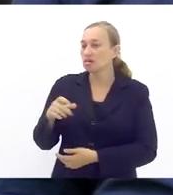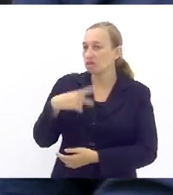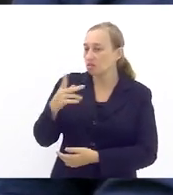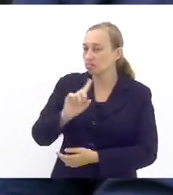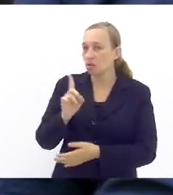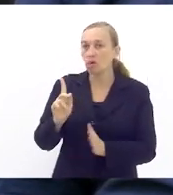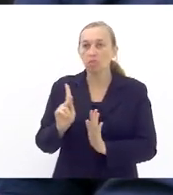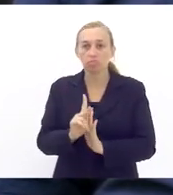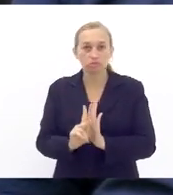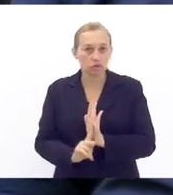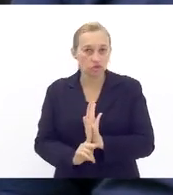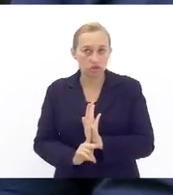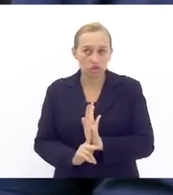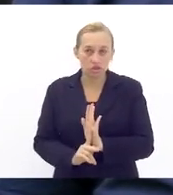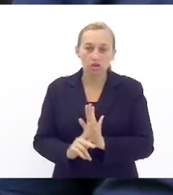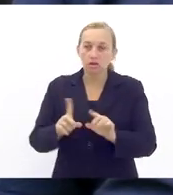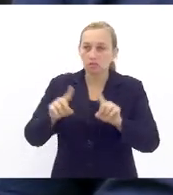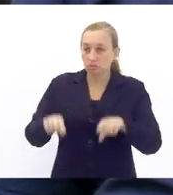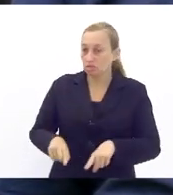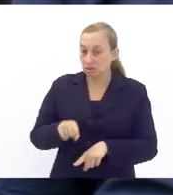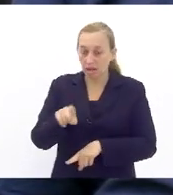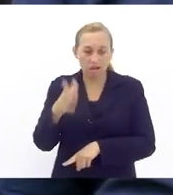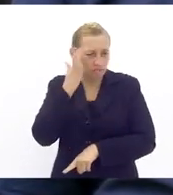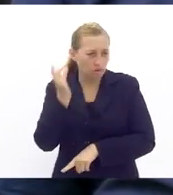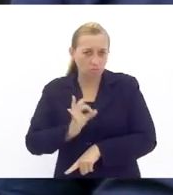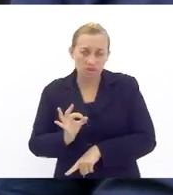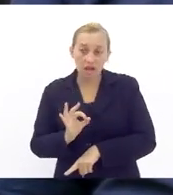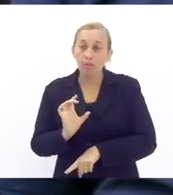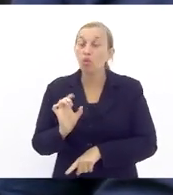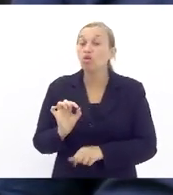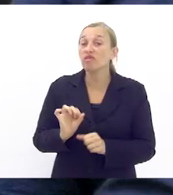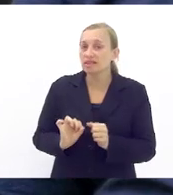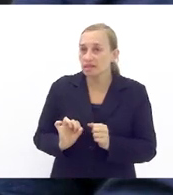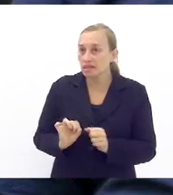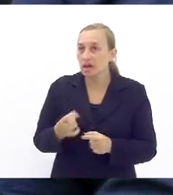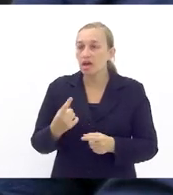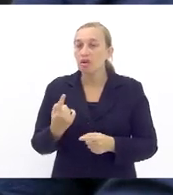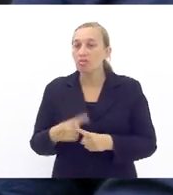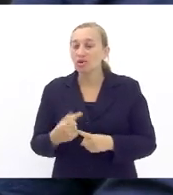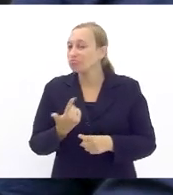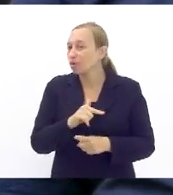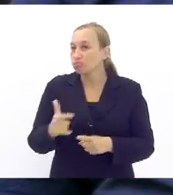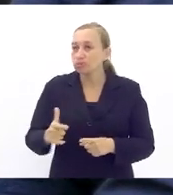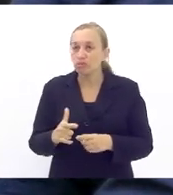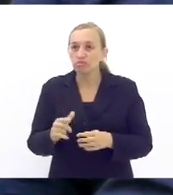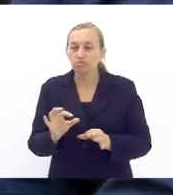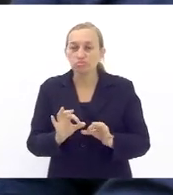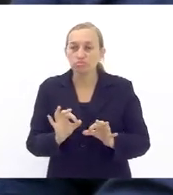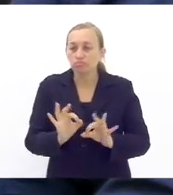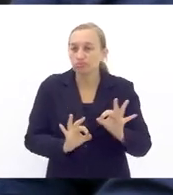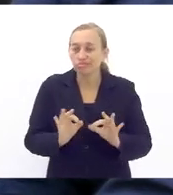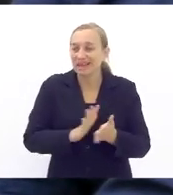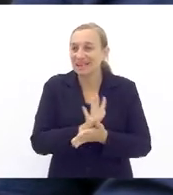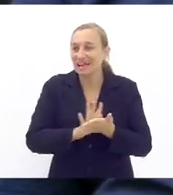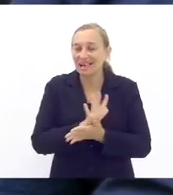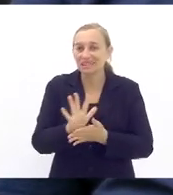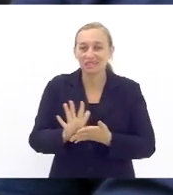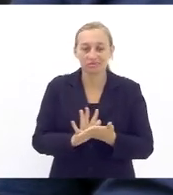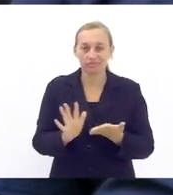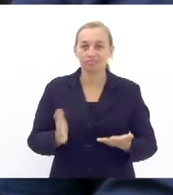os funcionários estão lá e eles não sabem o que eles precisam fazer porque não existe um projeto de que como é que a gente mexe nisso aqui